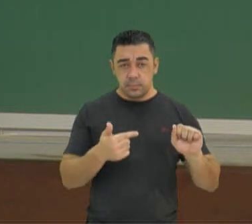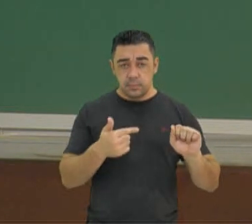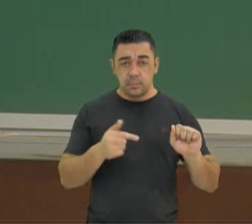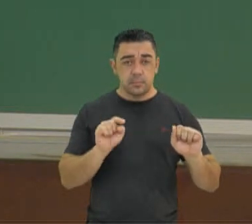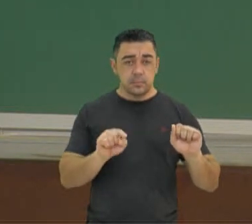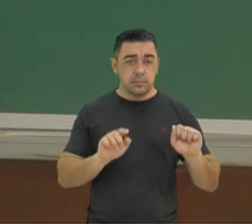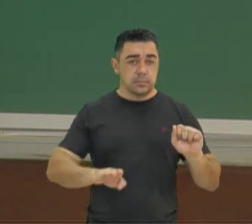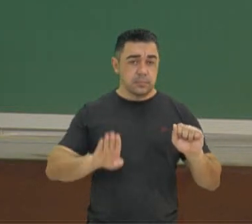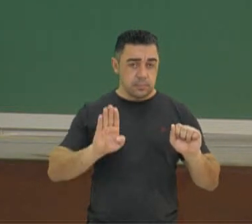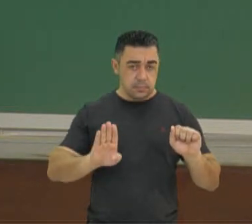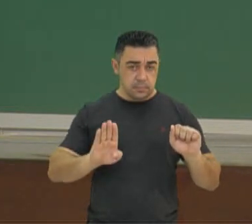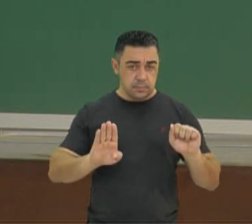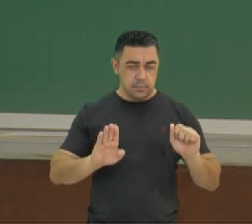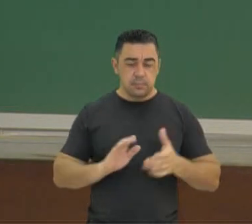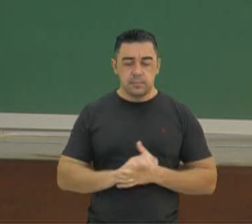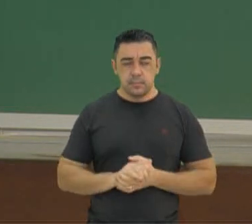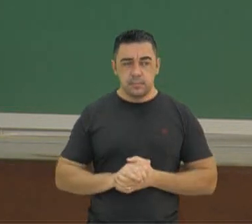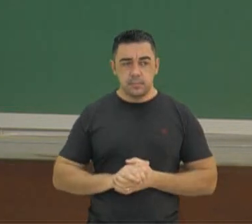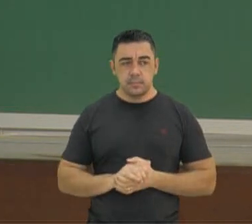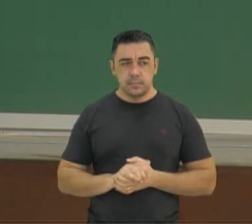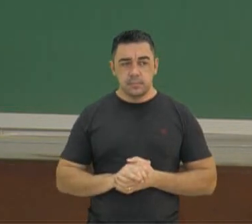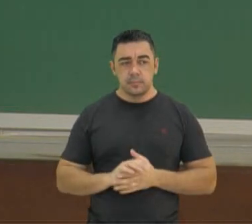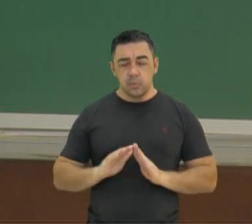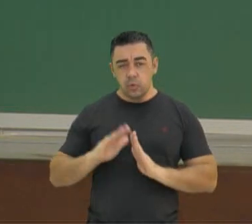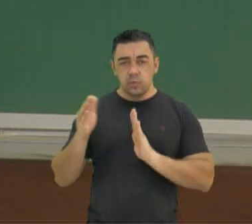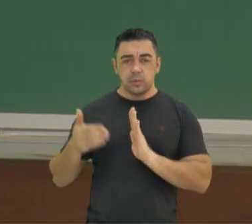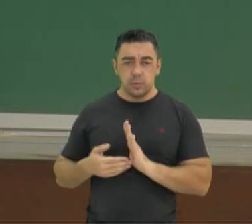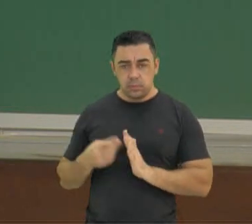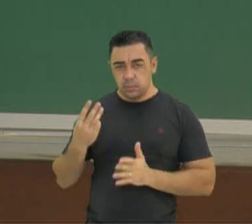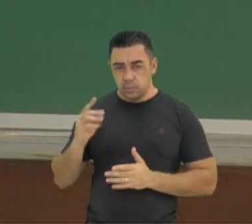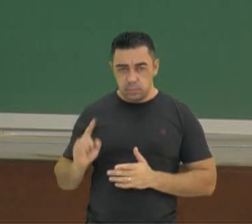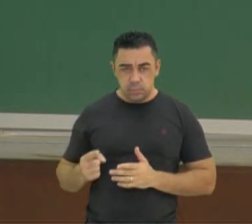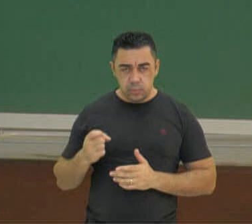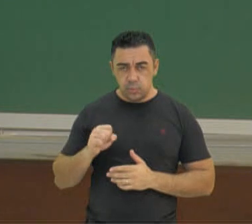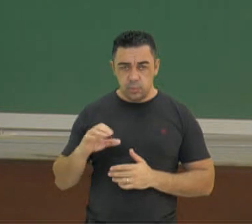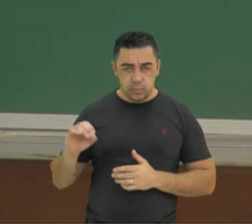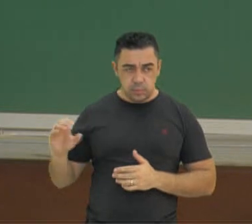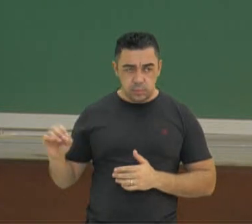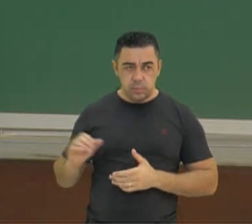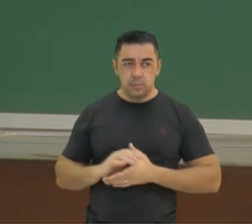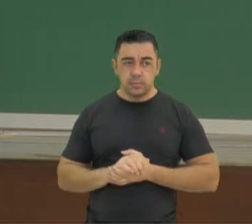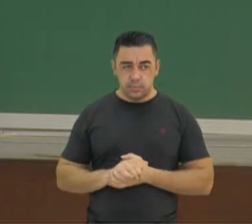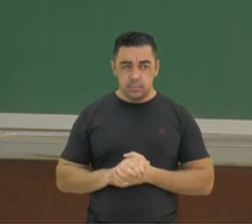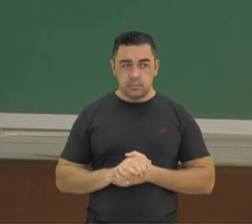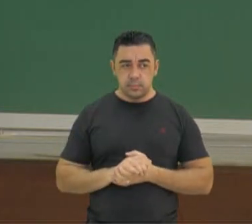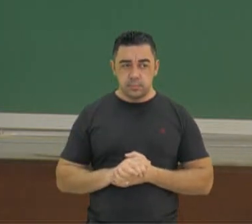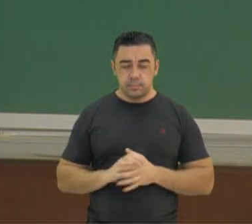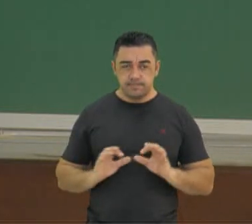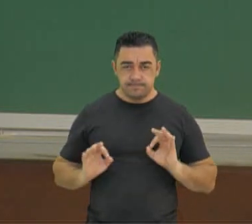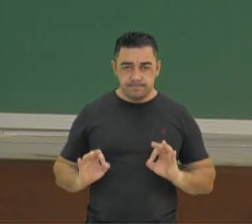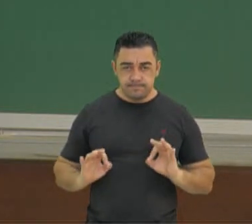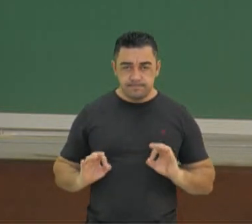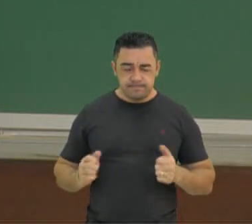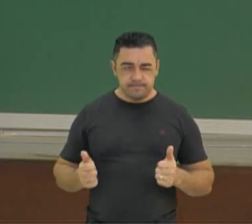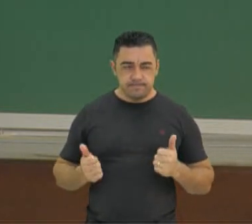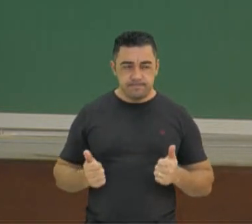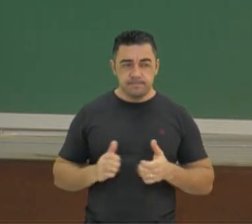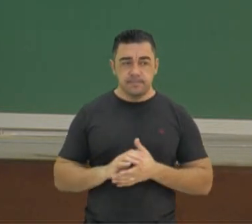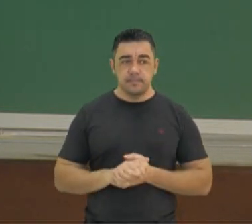quilos, caixa do tipo B? E o total que o caminhão suporta é 3.840. Tudo